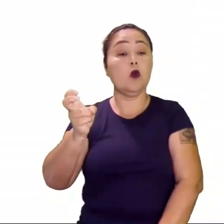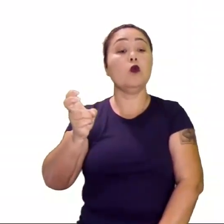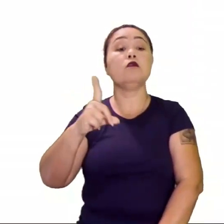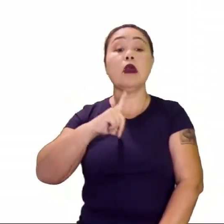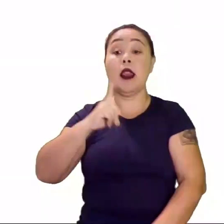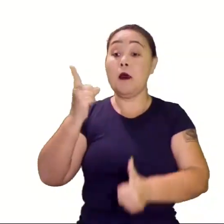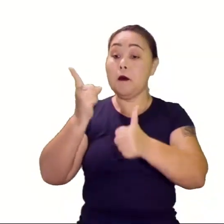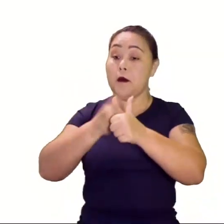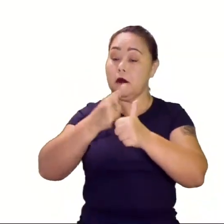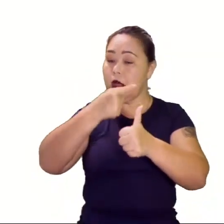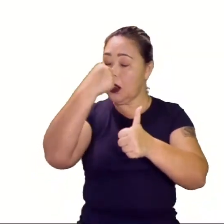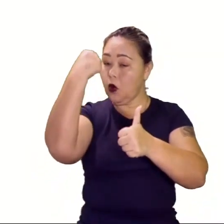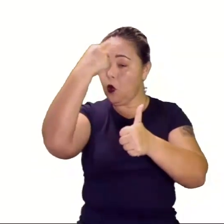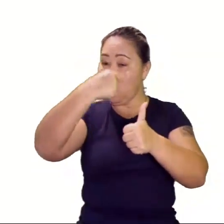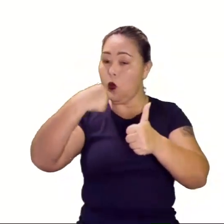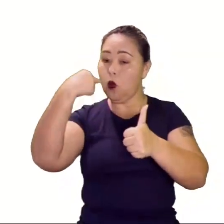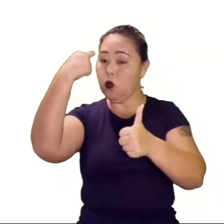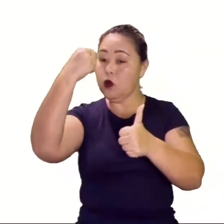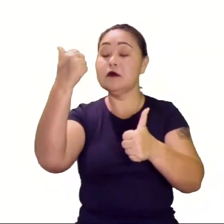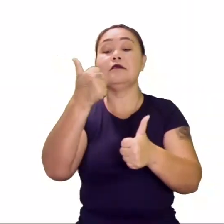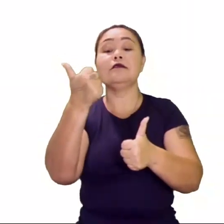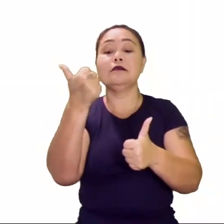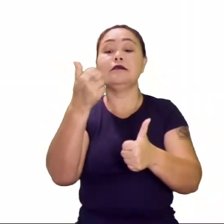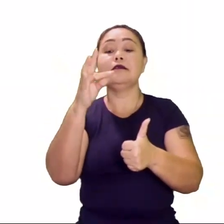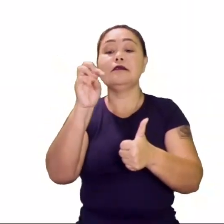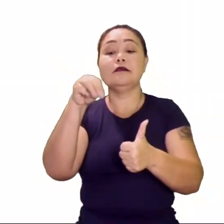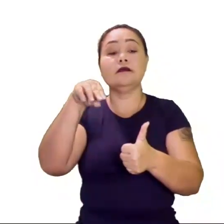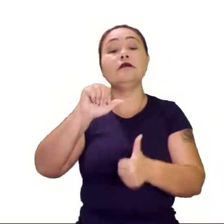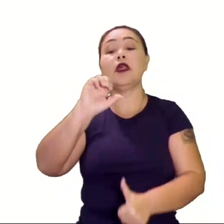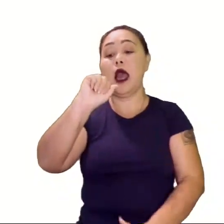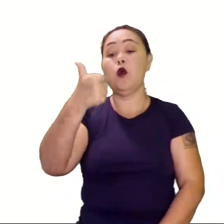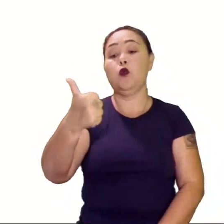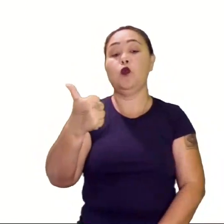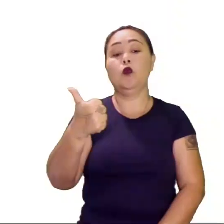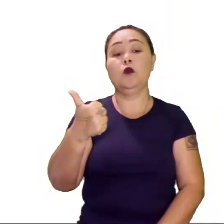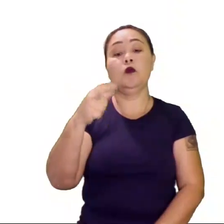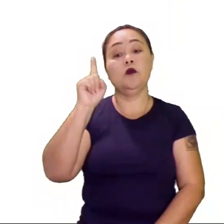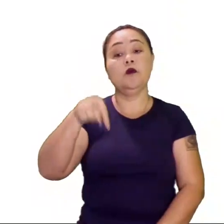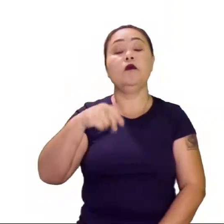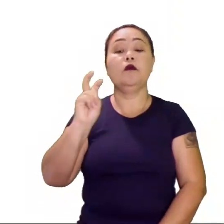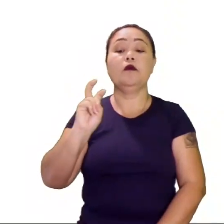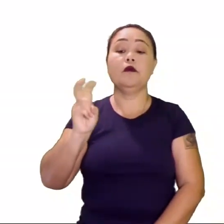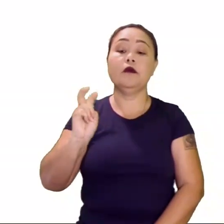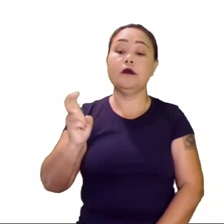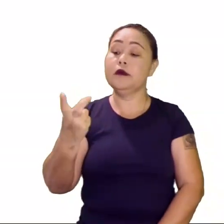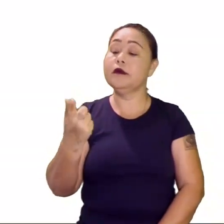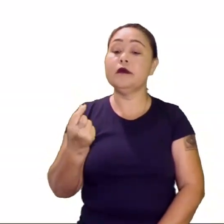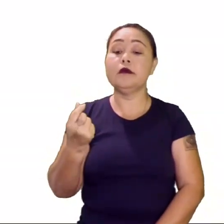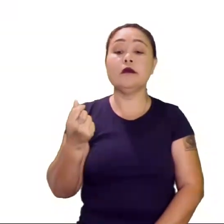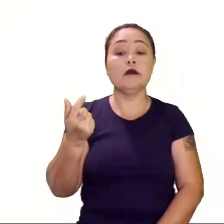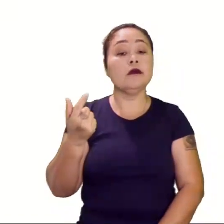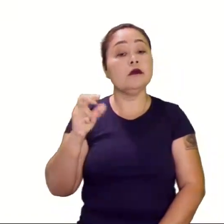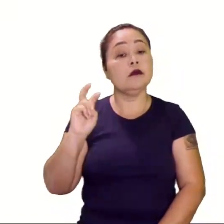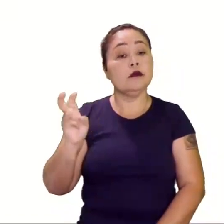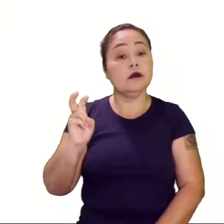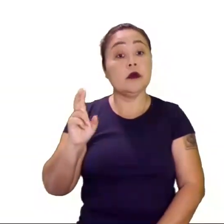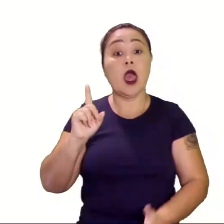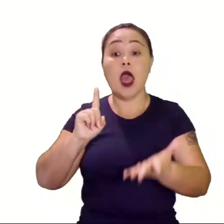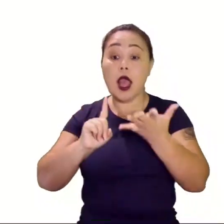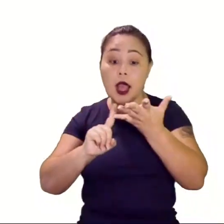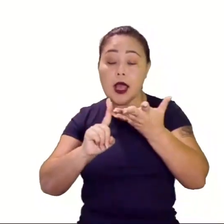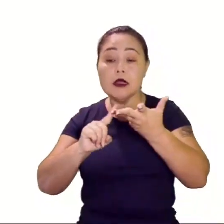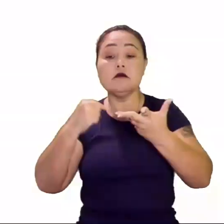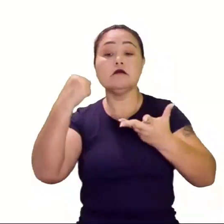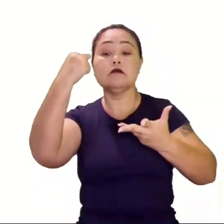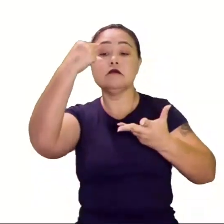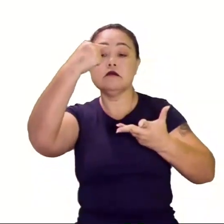primeira hora. Ah, então esse é o primeiro termo? Sim, o A1, né? Isso. Então vamos lá, o A1 é 5? R$5. Legal. A cada hora,